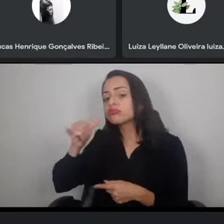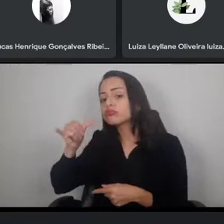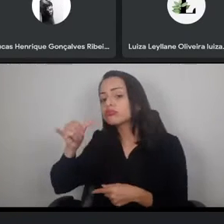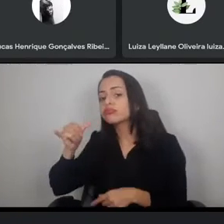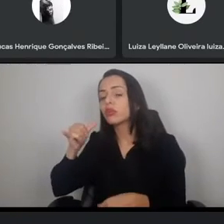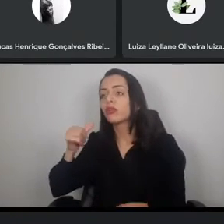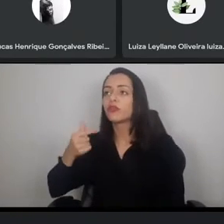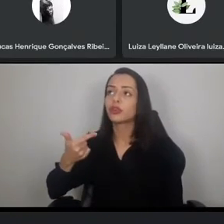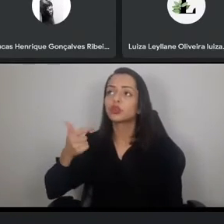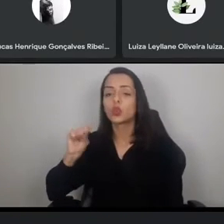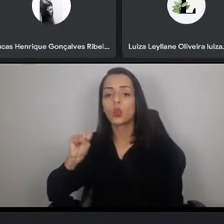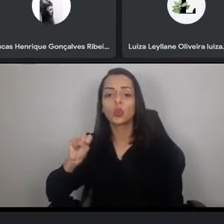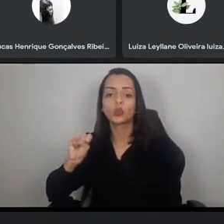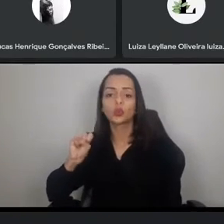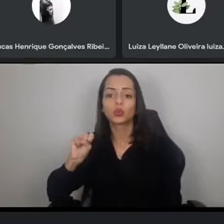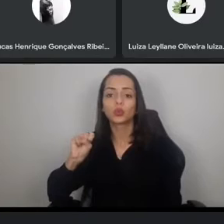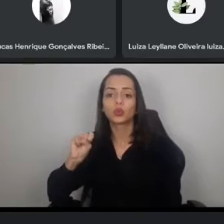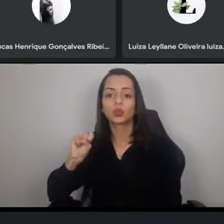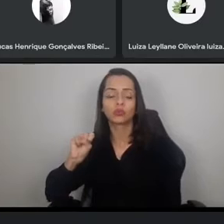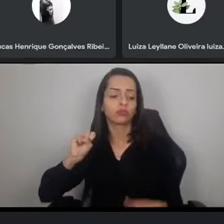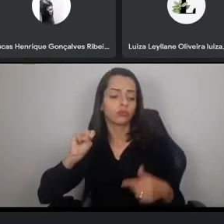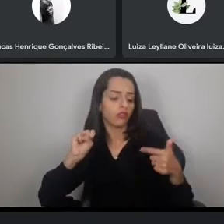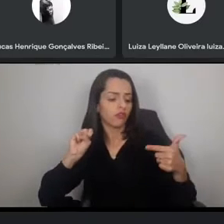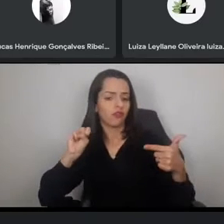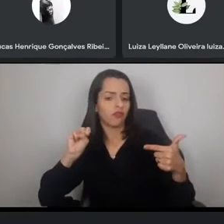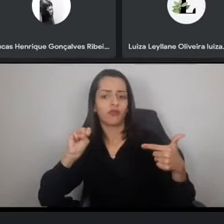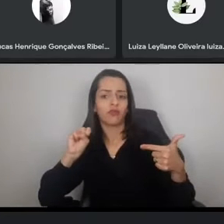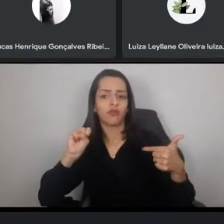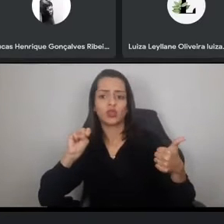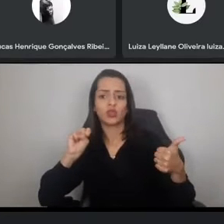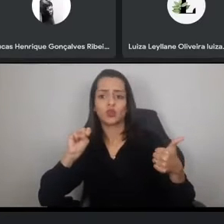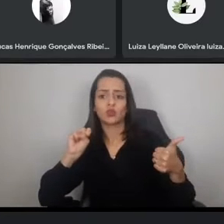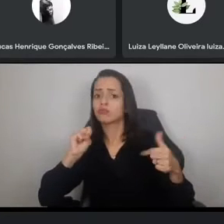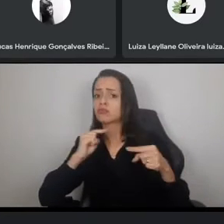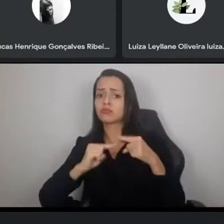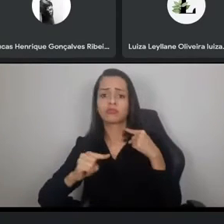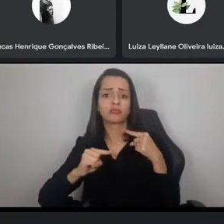não adianta eu instalar de 21 amperes.